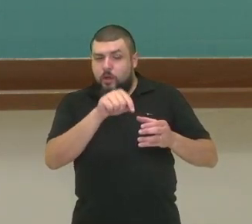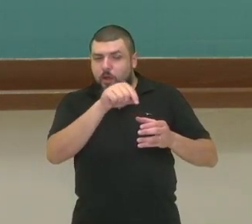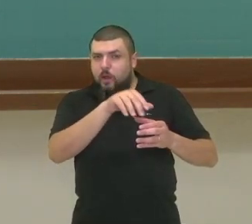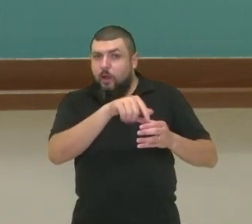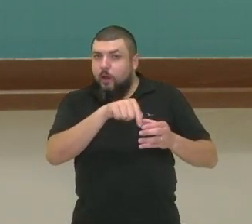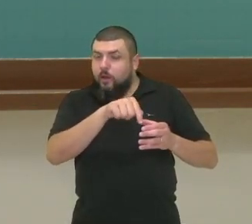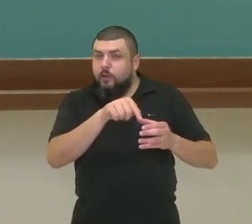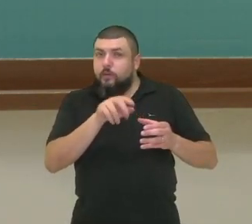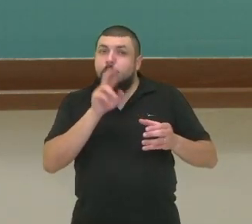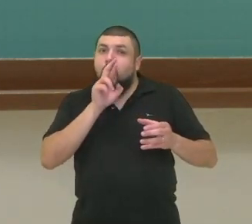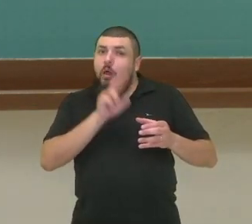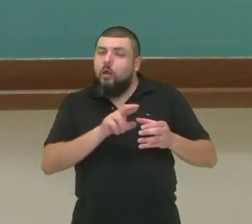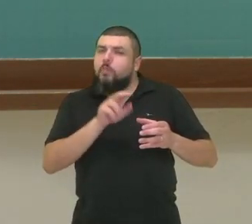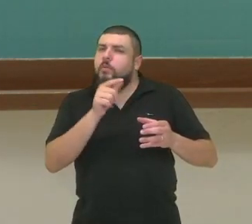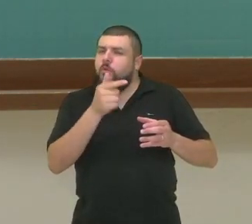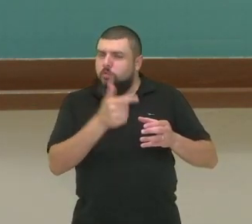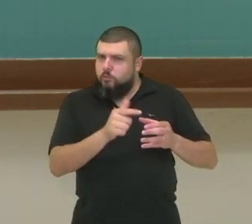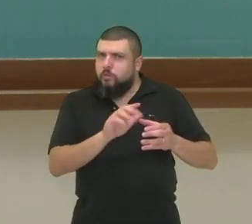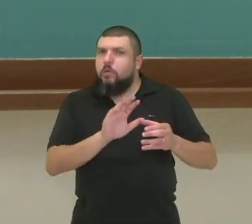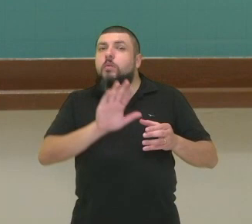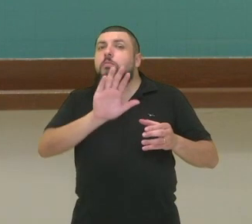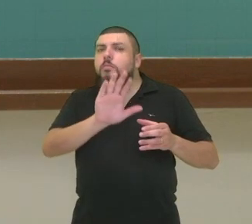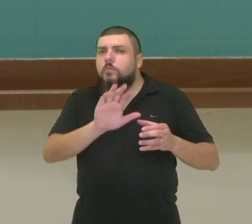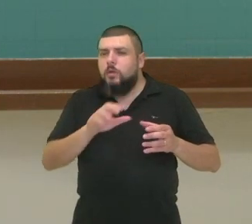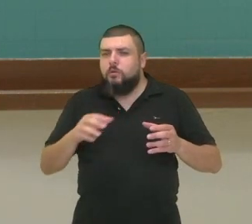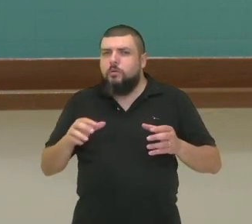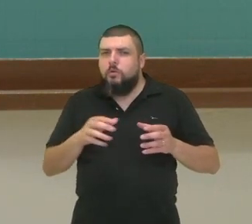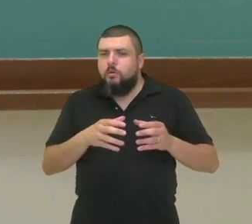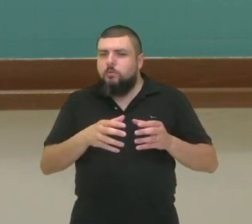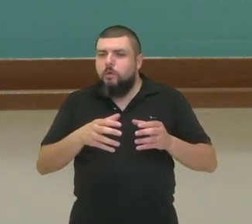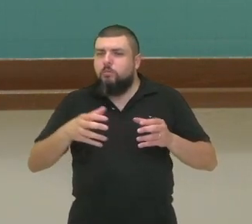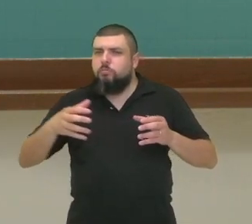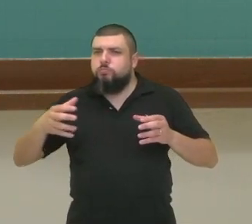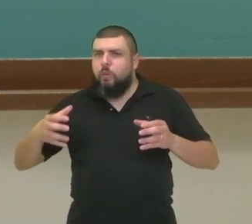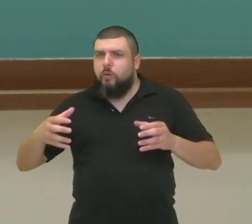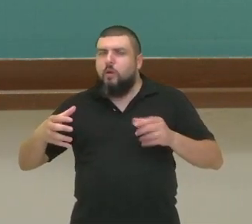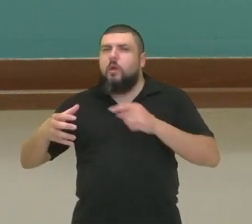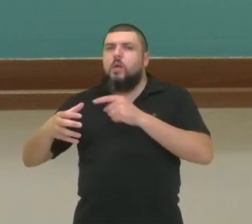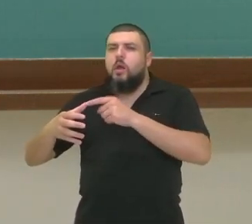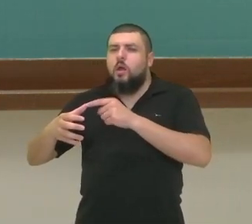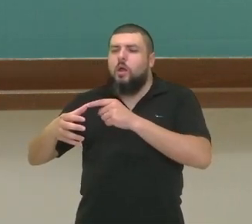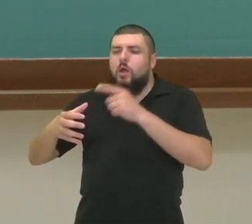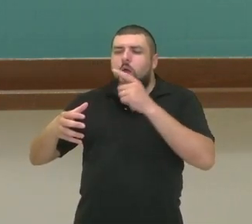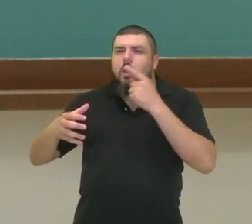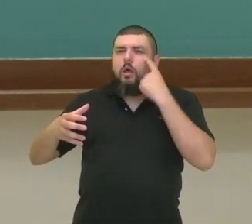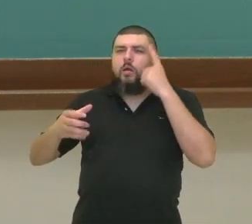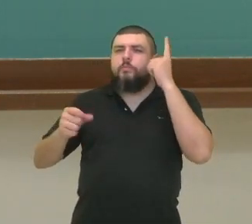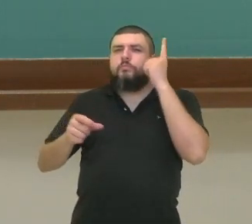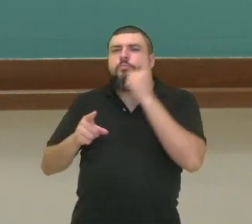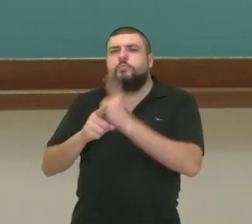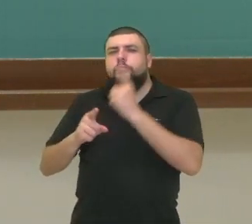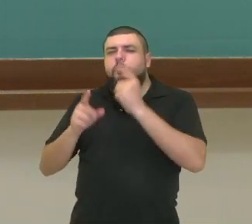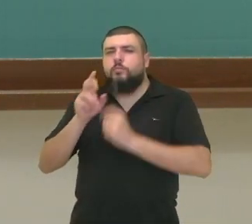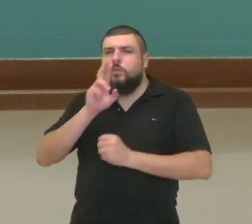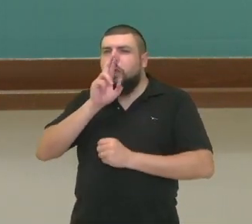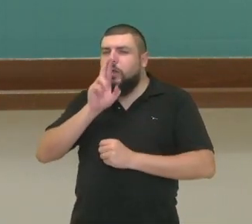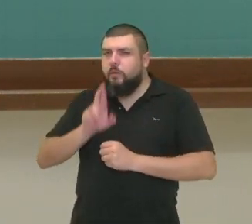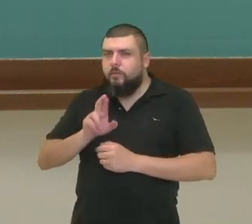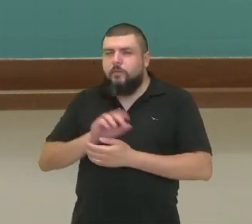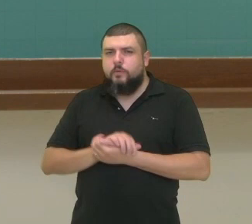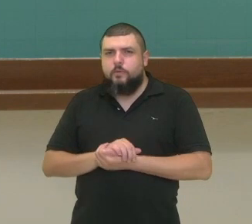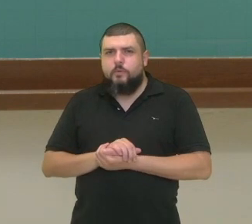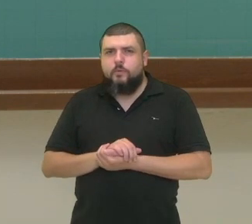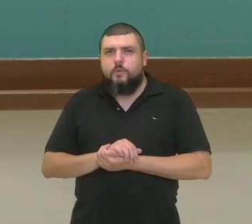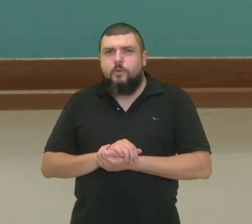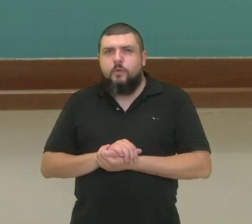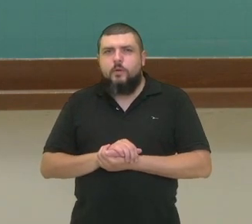existe resposta, ela existe. Mas para isso a gente precisa aprender a ampliar o nosso conjunto dos números reais. Para